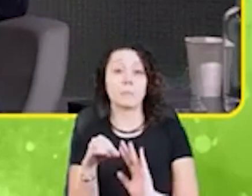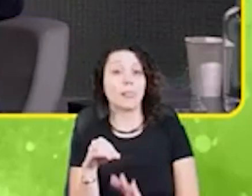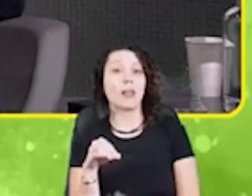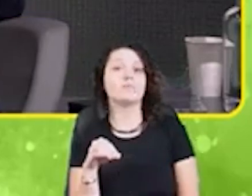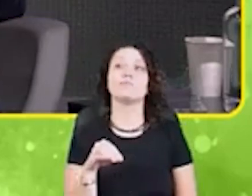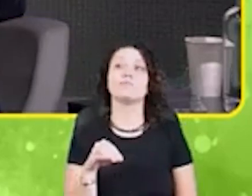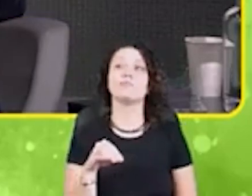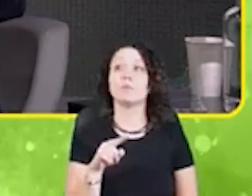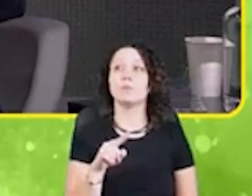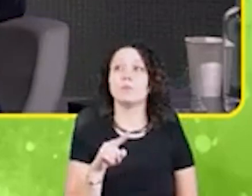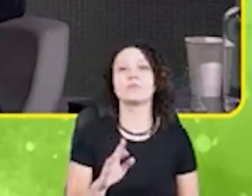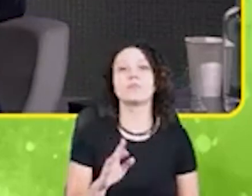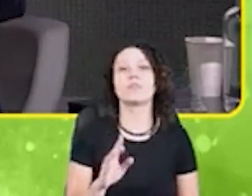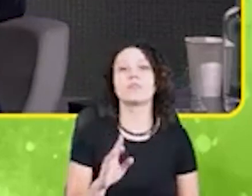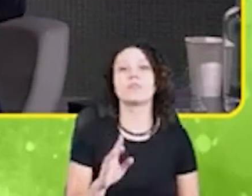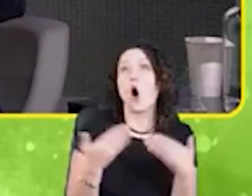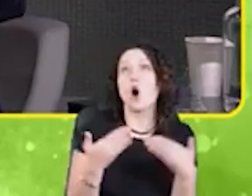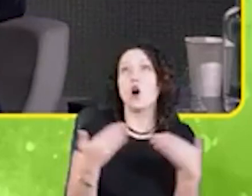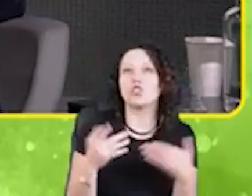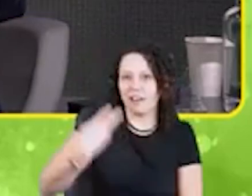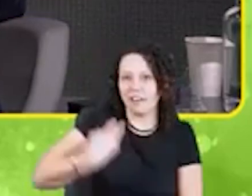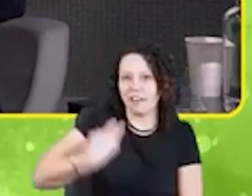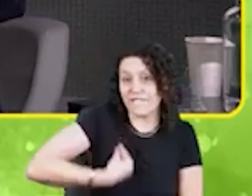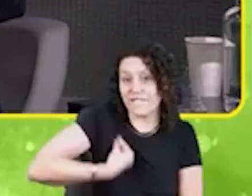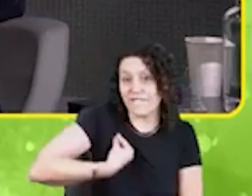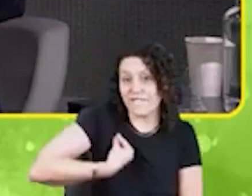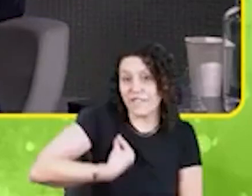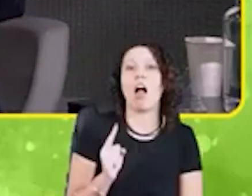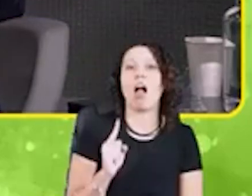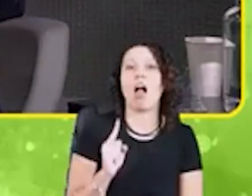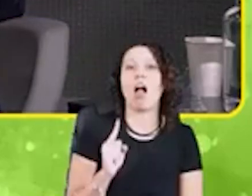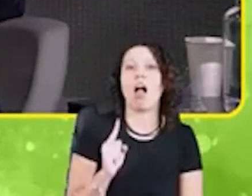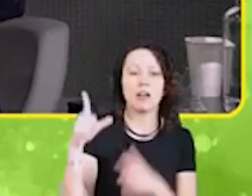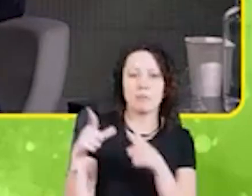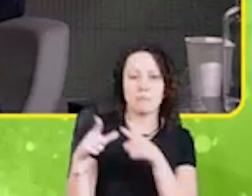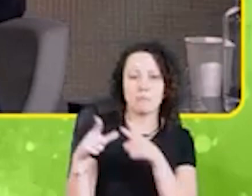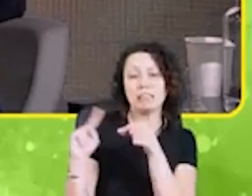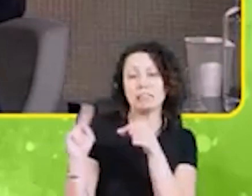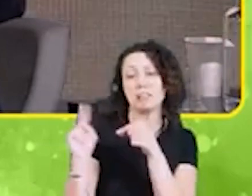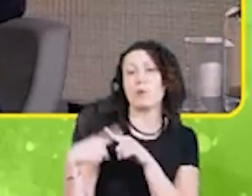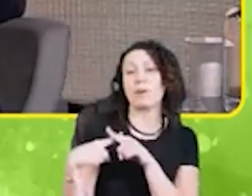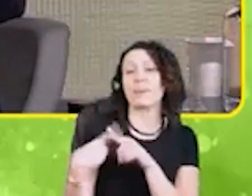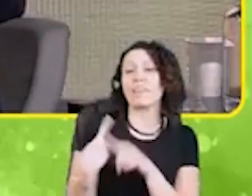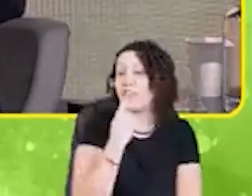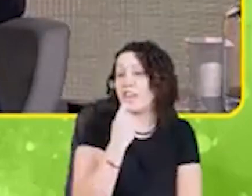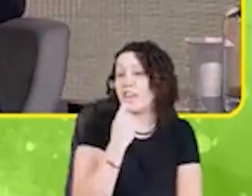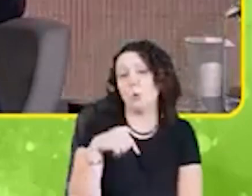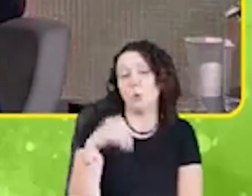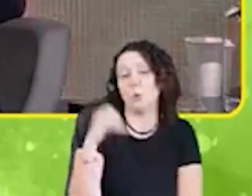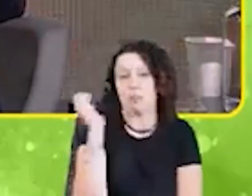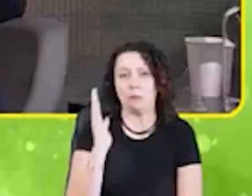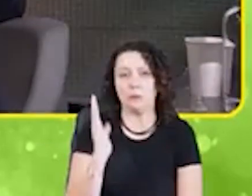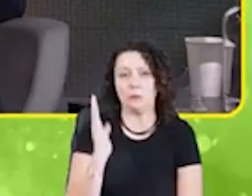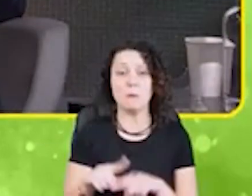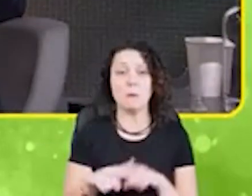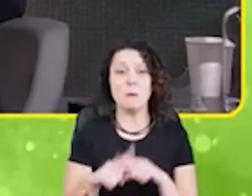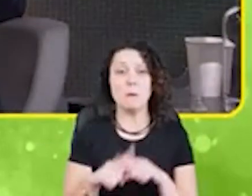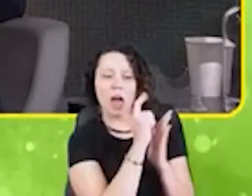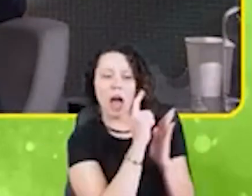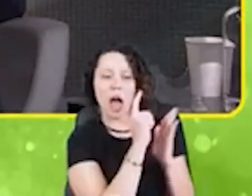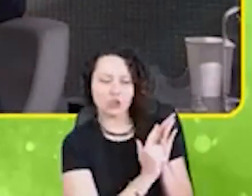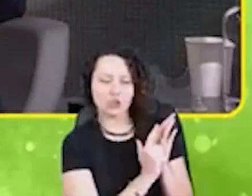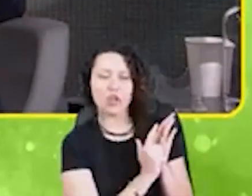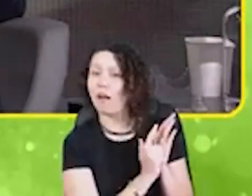hoje não porque hoje é feriado em Brasília dia de finados Mas a partir de amanhã agenda bilateral do ministro aqui com representantes de outros governos